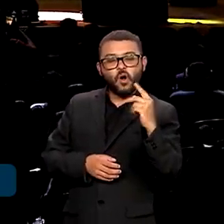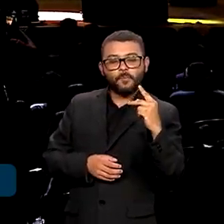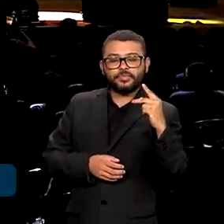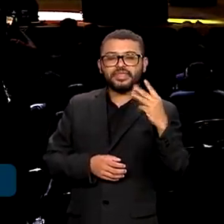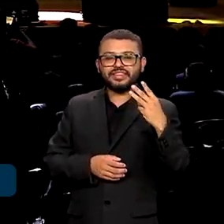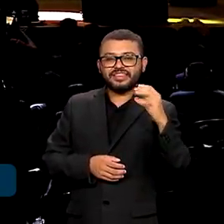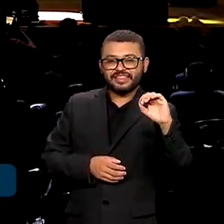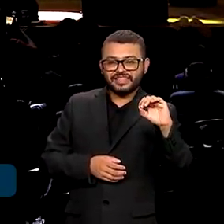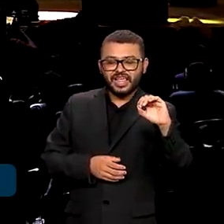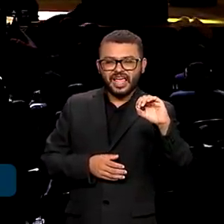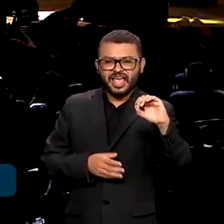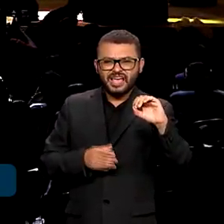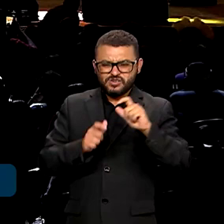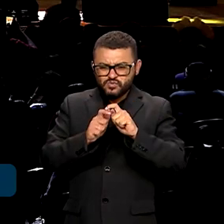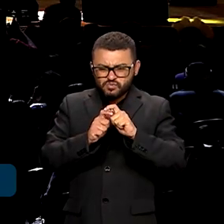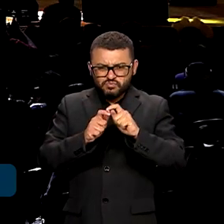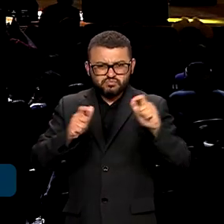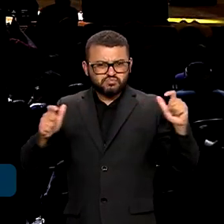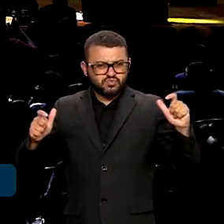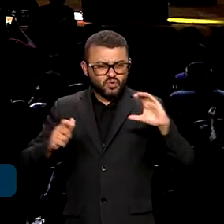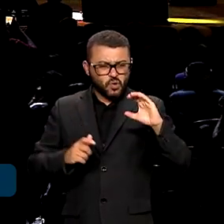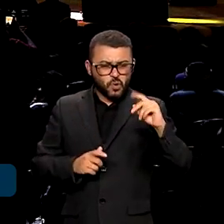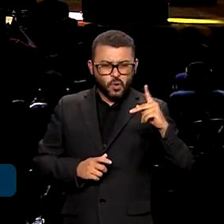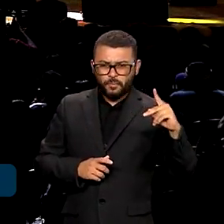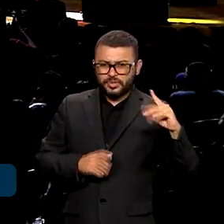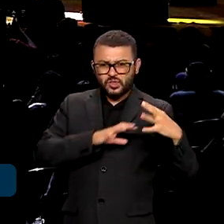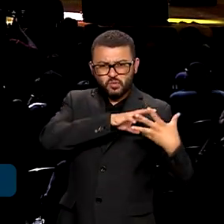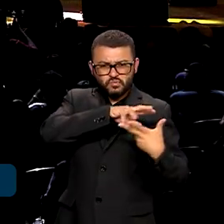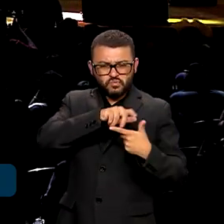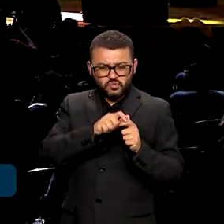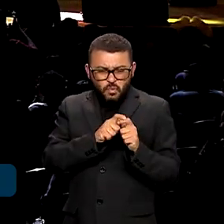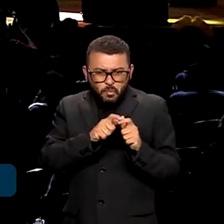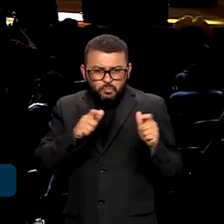Será a maior COP do mundo.